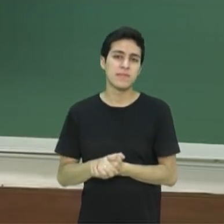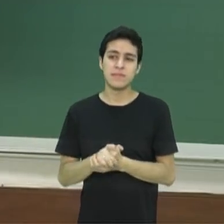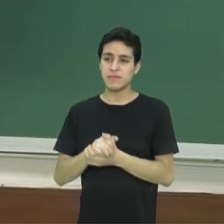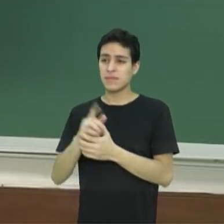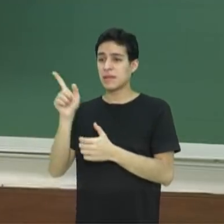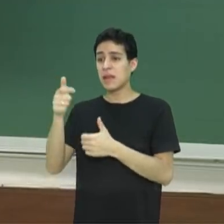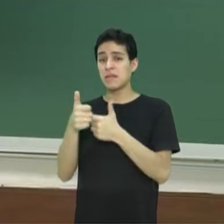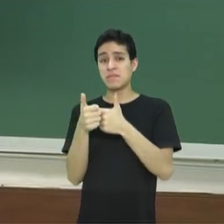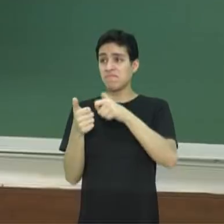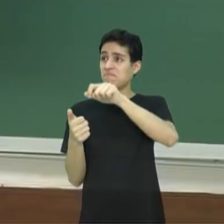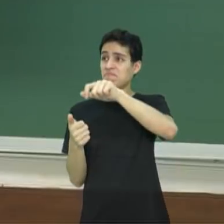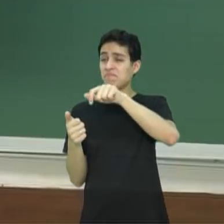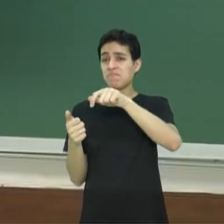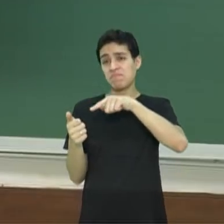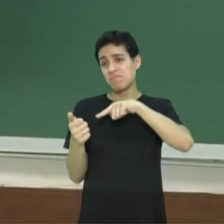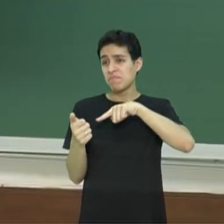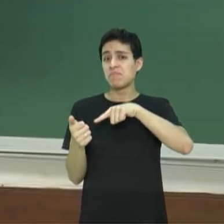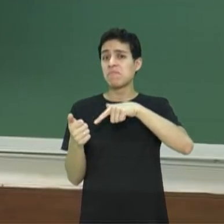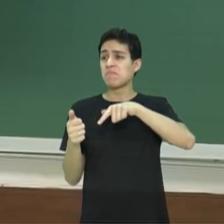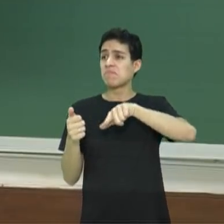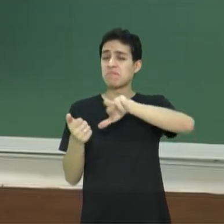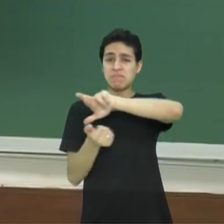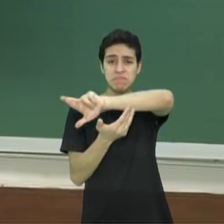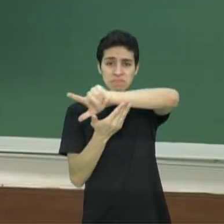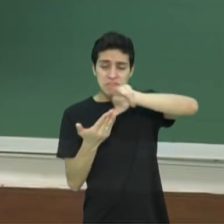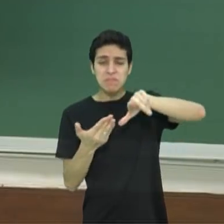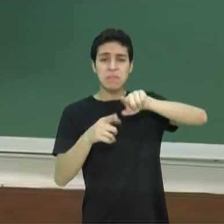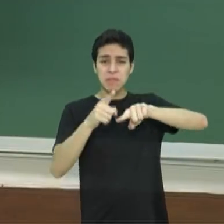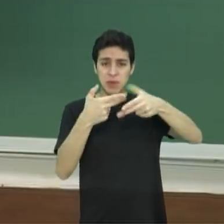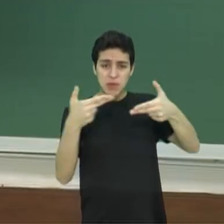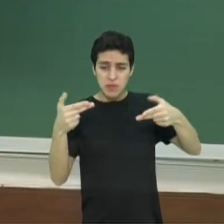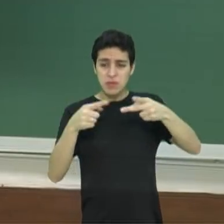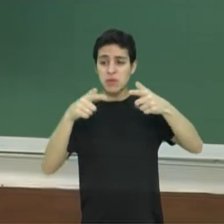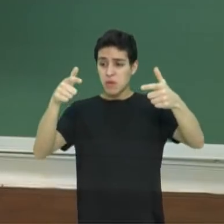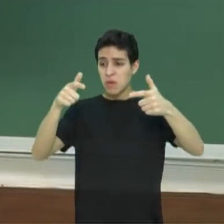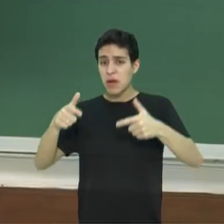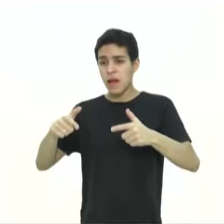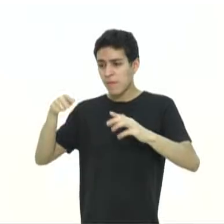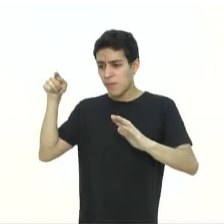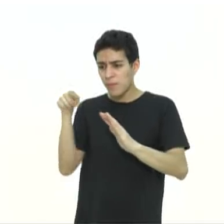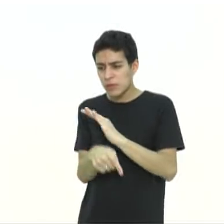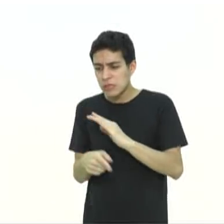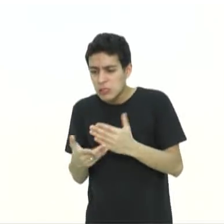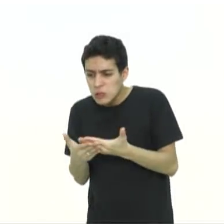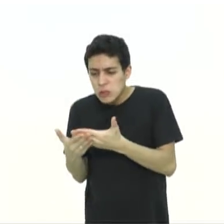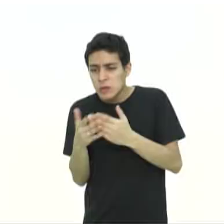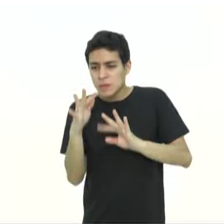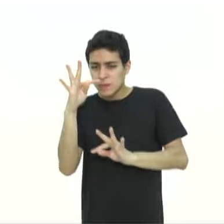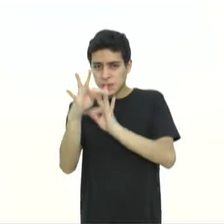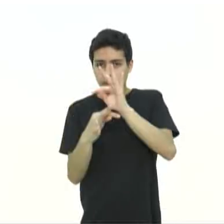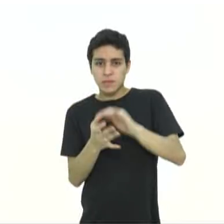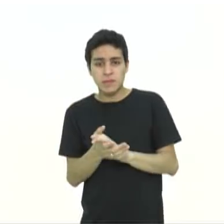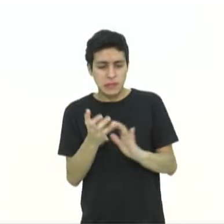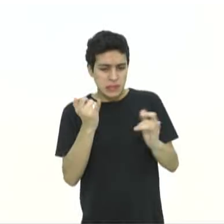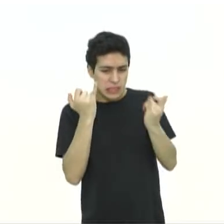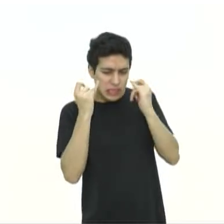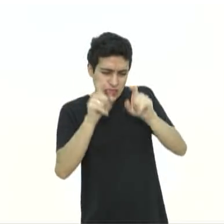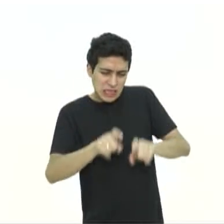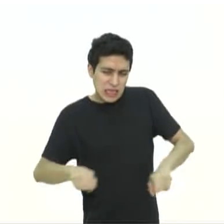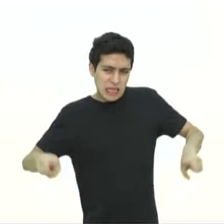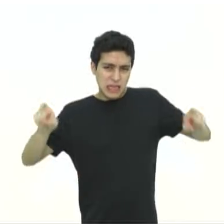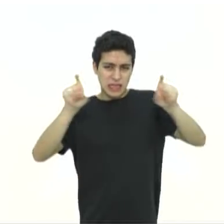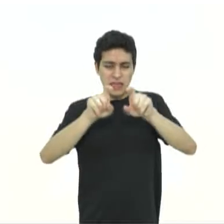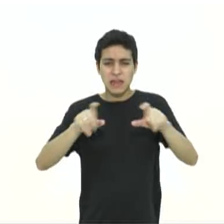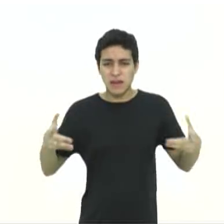indústria do continente. Diversidade de produtos, centros de alta tecnologia, informática, robótica,